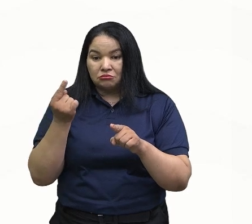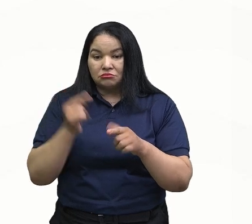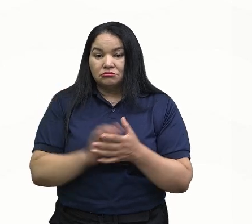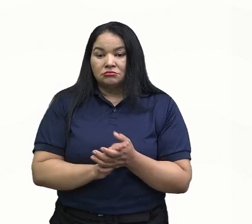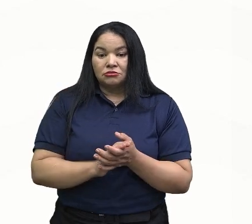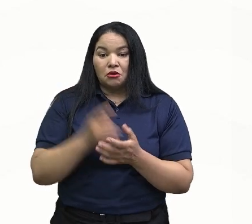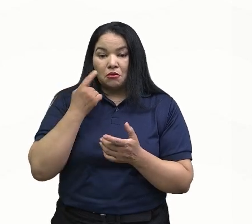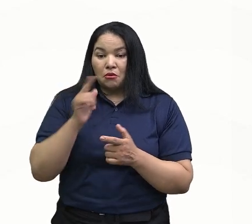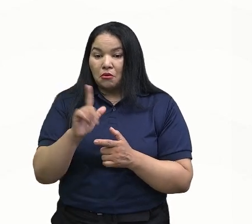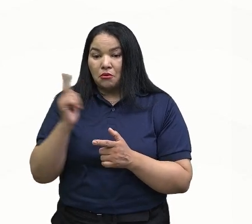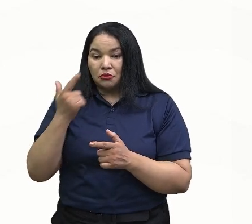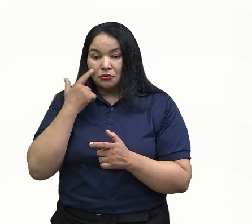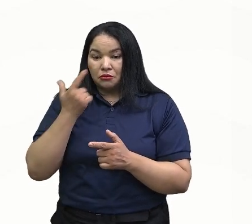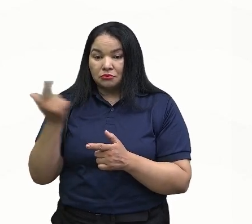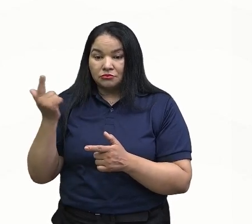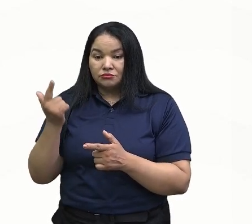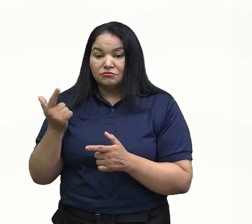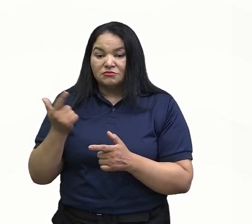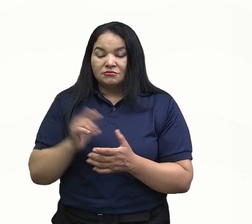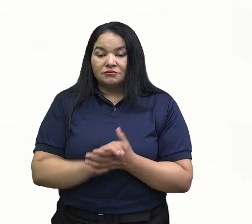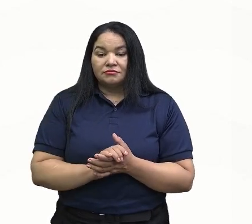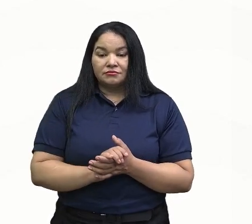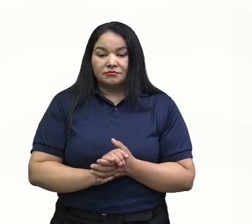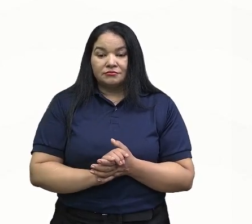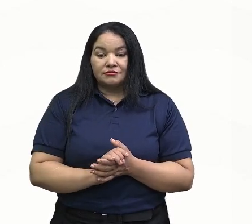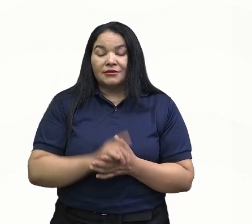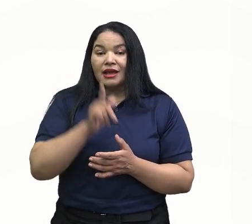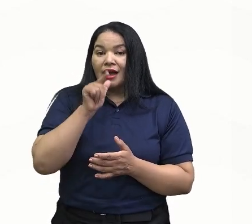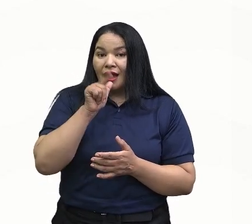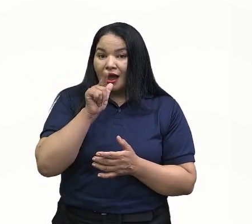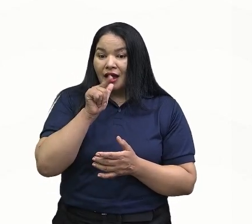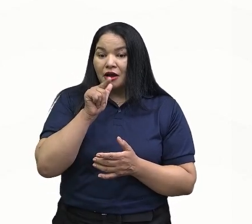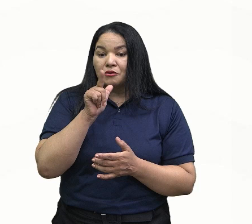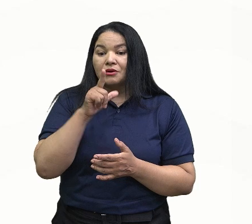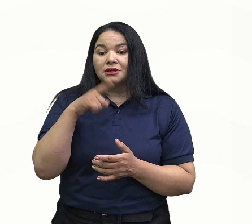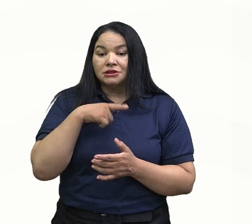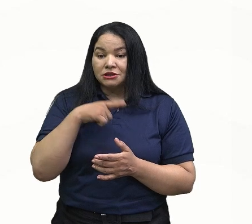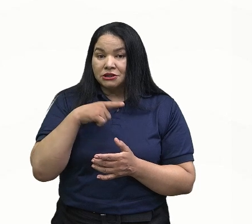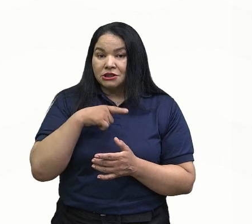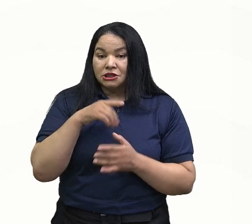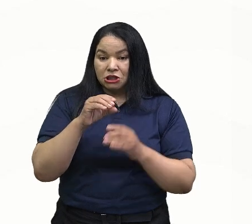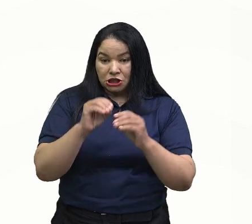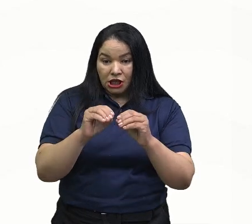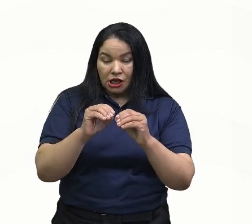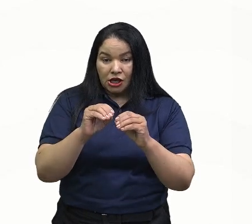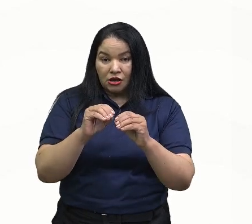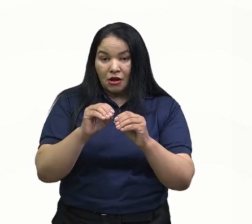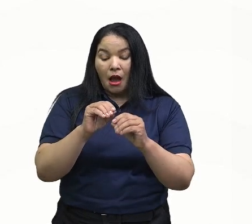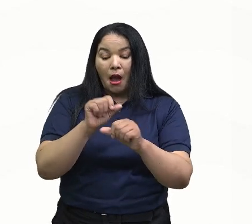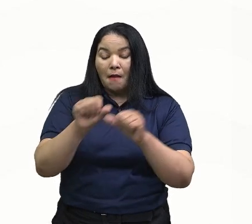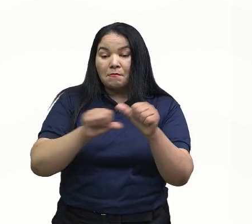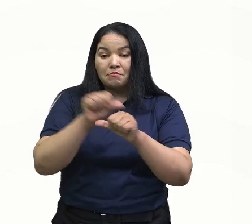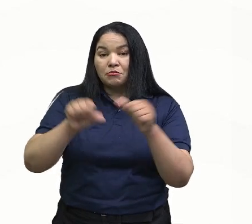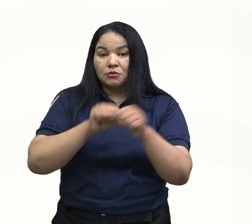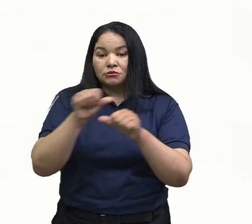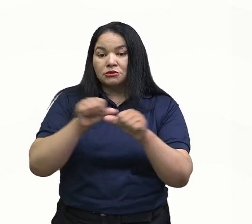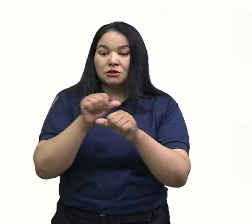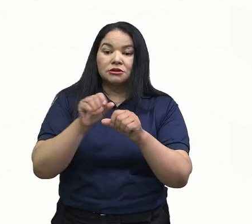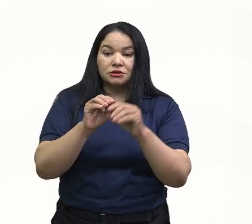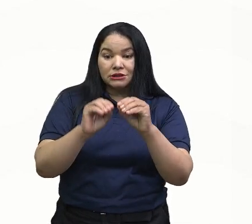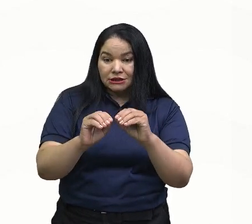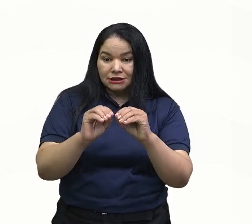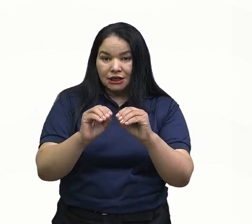200, 119. A água, né, a gente consegue, então ela passa do sólido para o líquido a essa